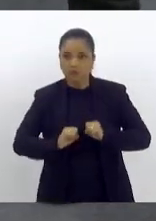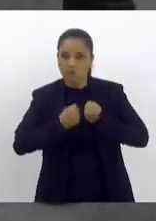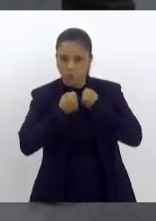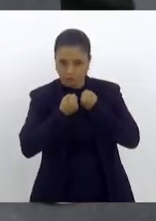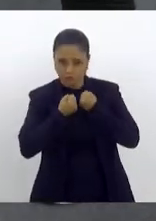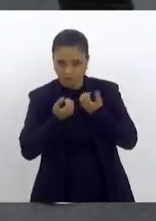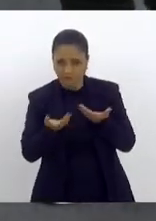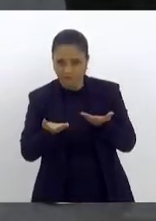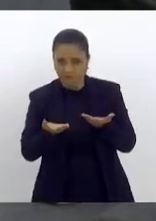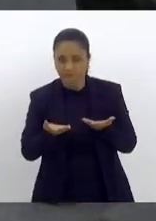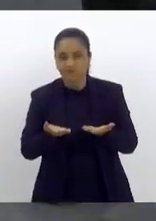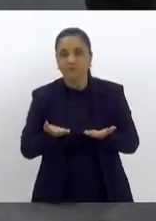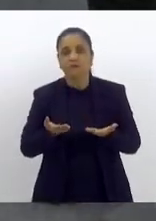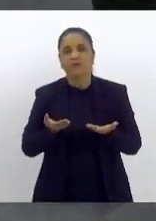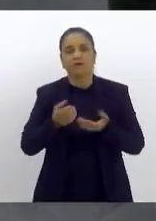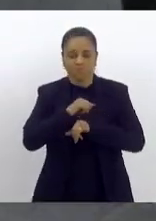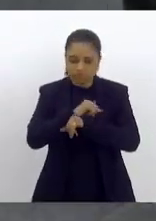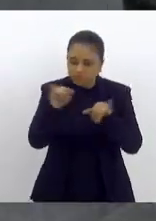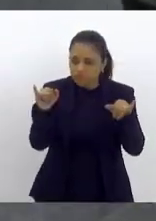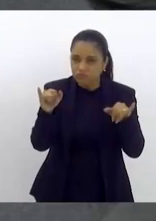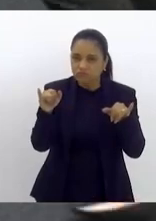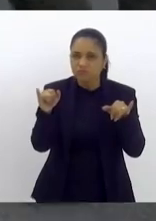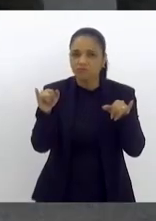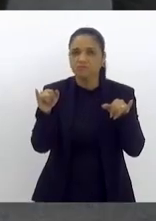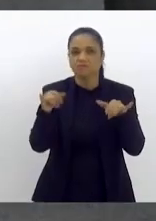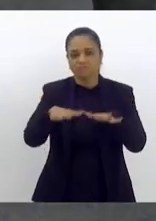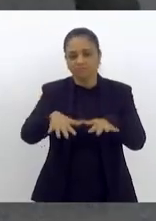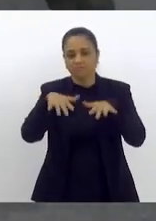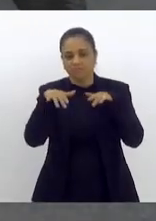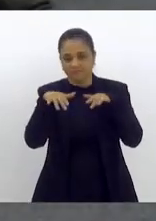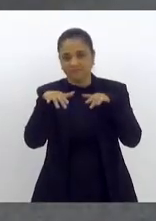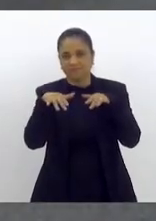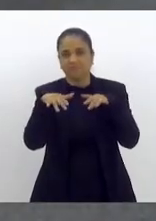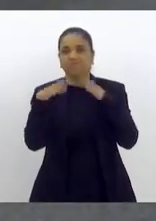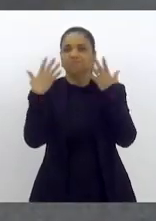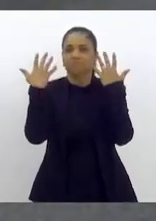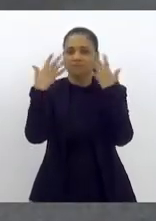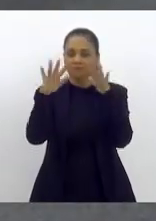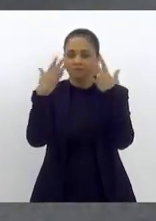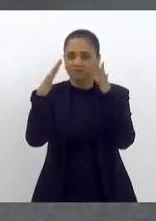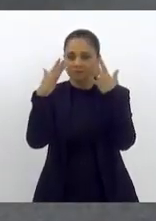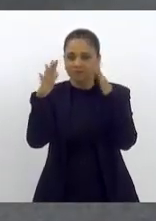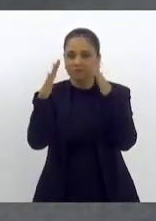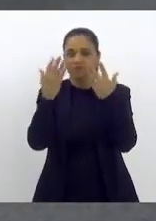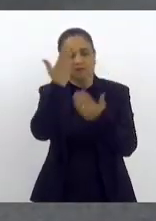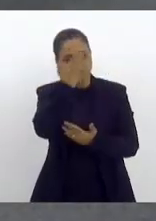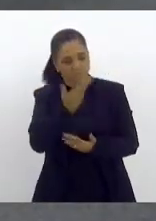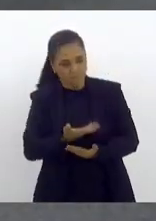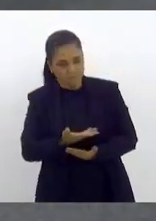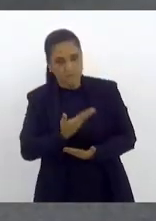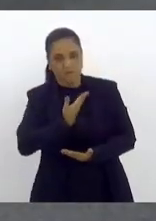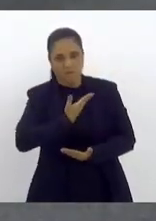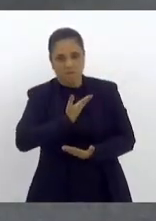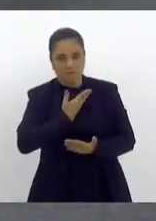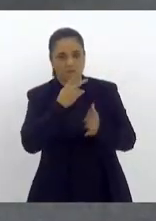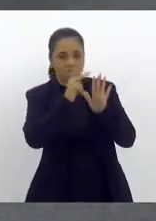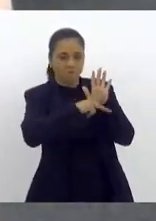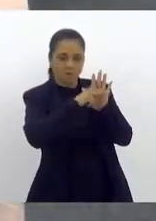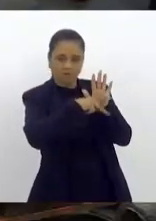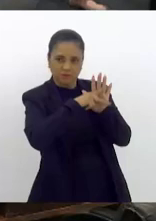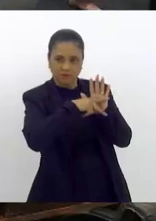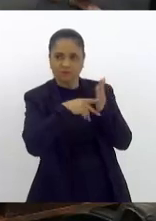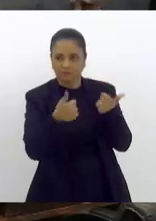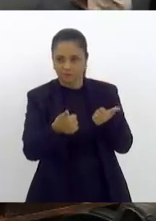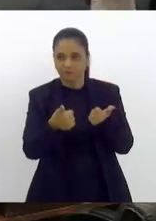queria deixar aqui explicitado no plenário. Mais uma vez, parabenizar a nobre colega pelo projeto. Obrigada,